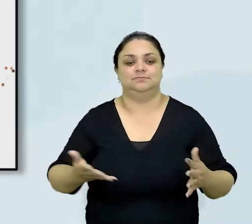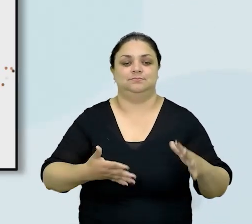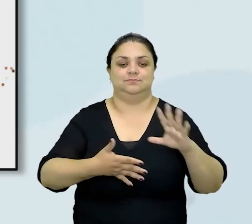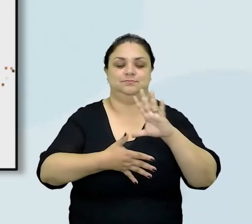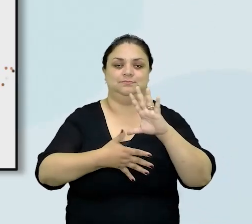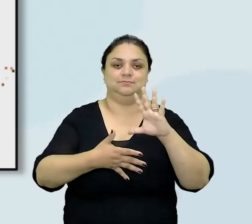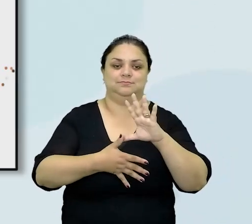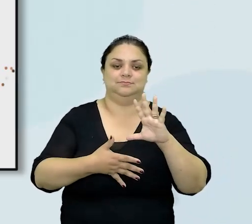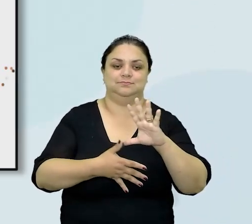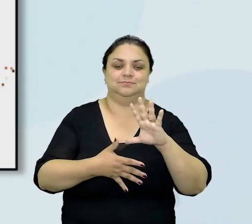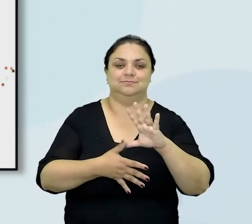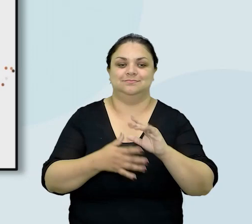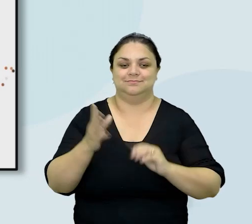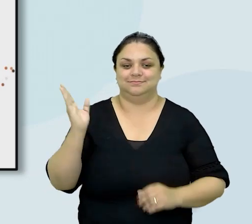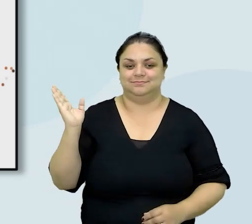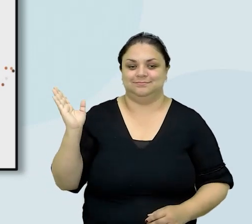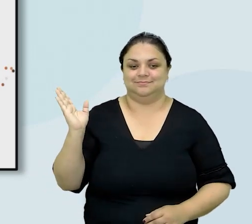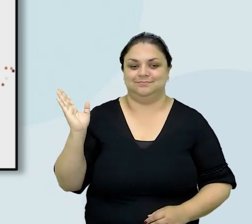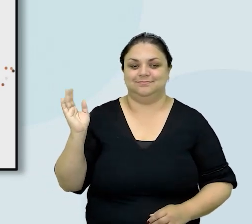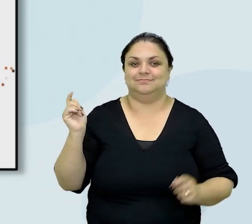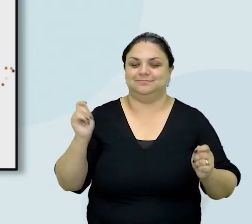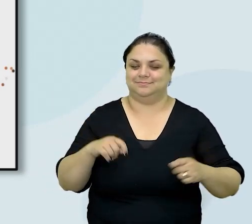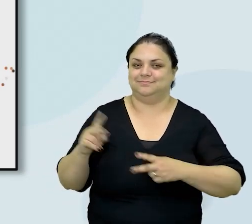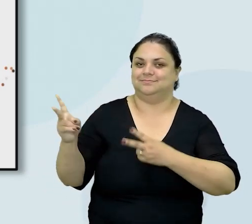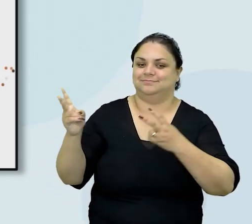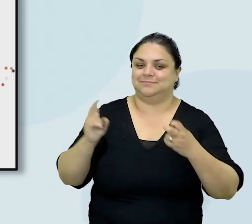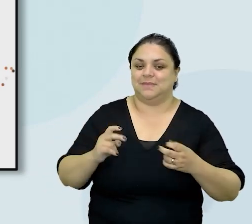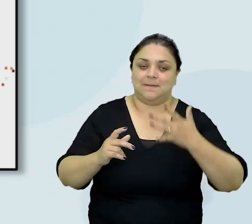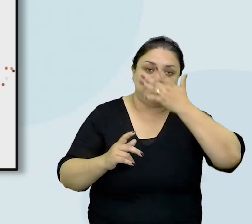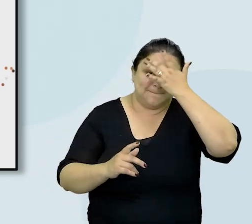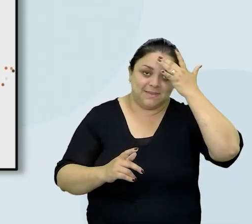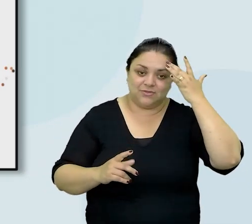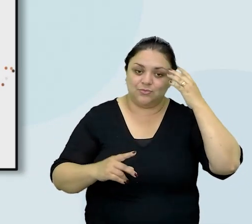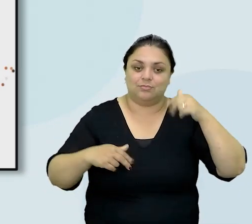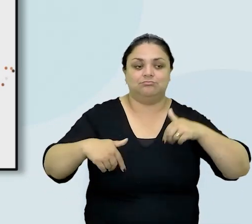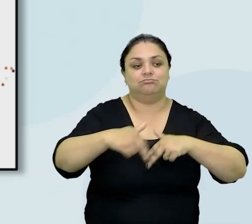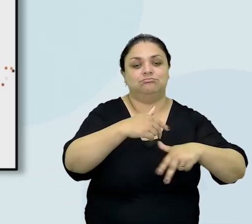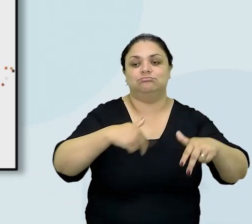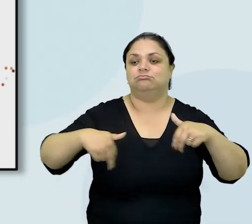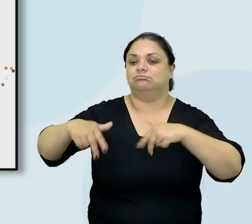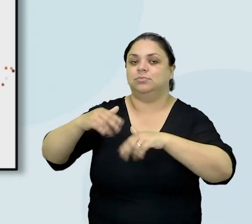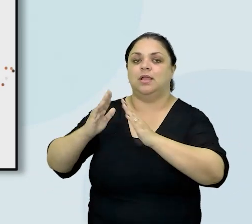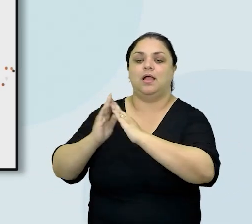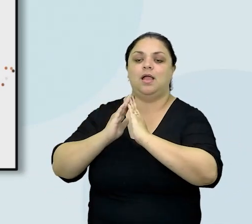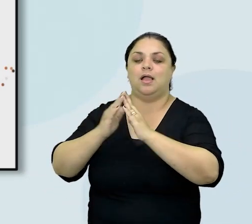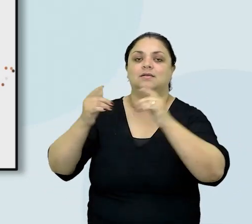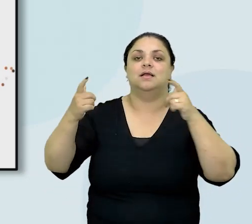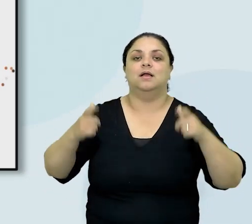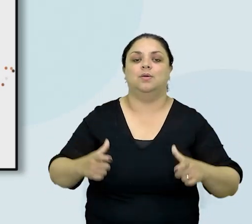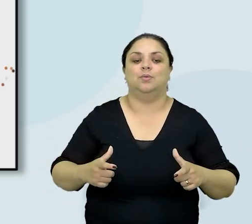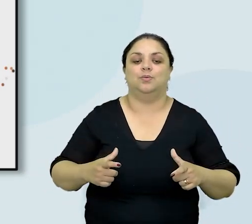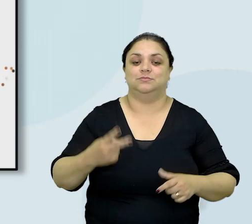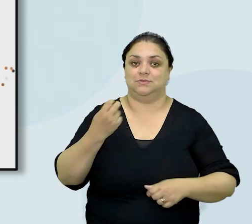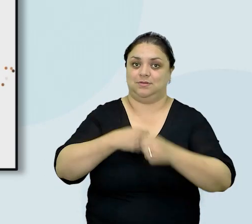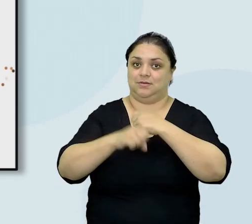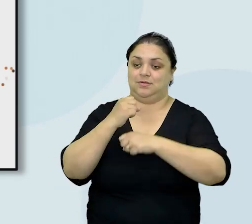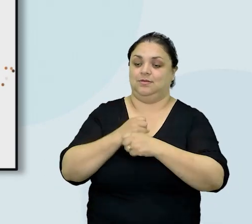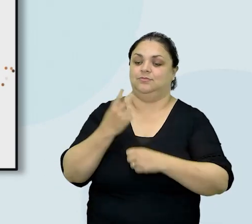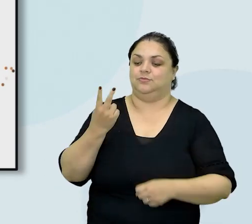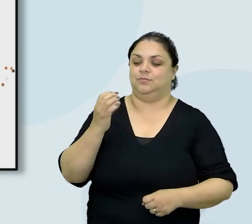que está mostrando a densidade populacional do mundo no ano de 2006. Então esses